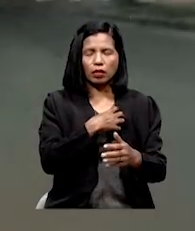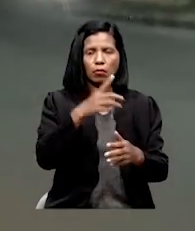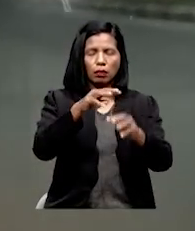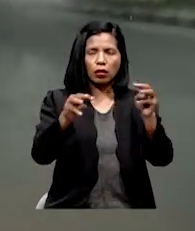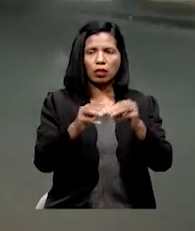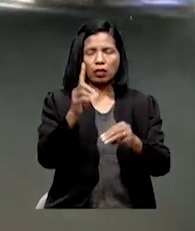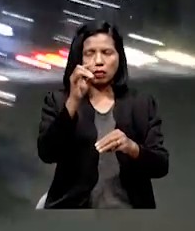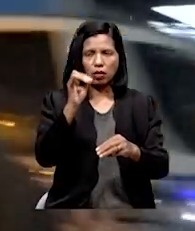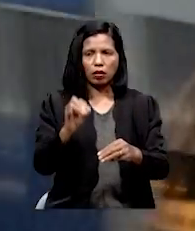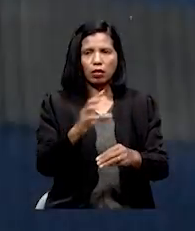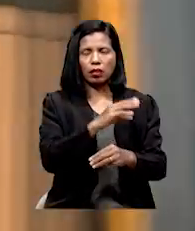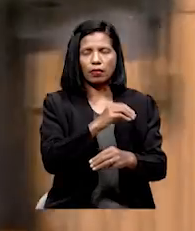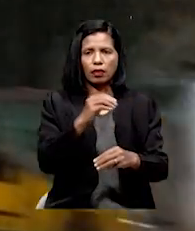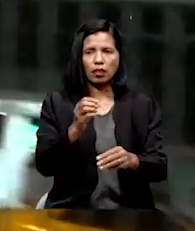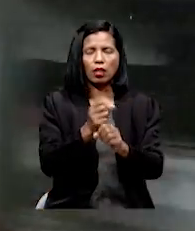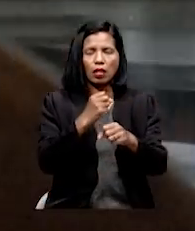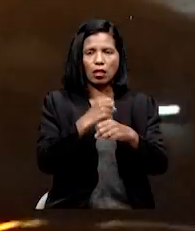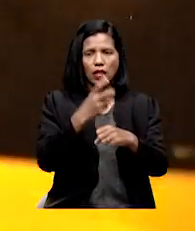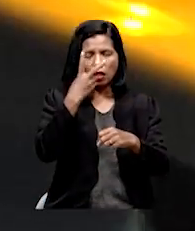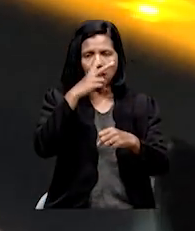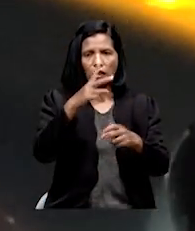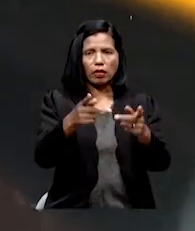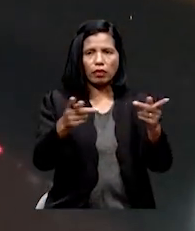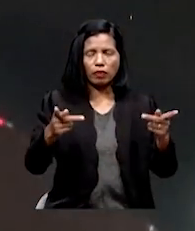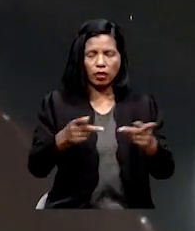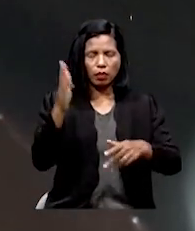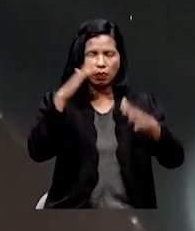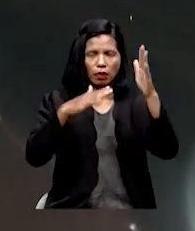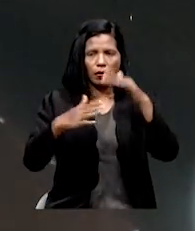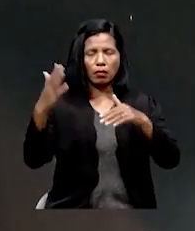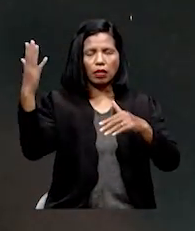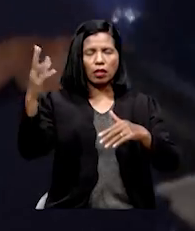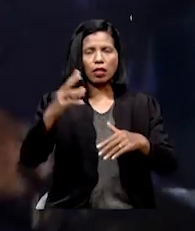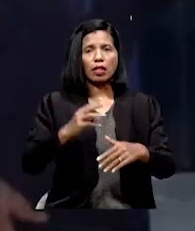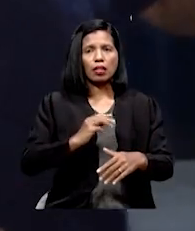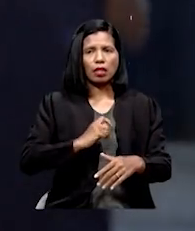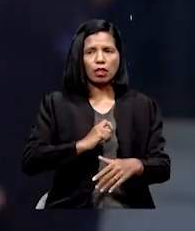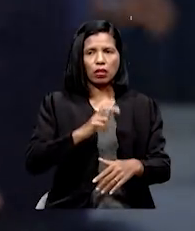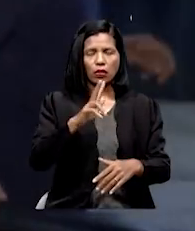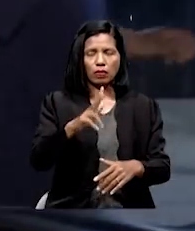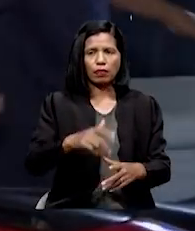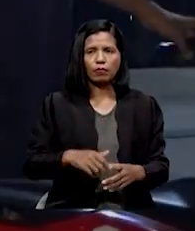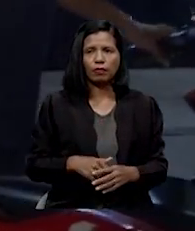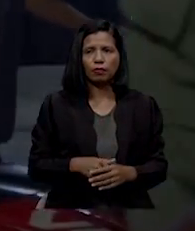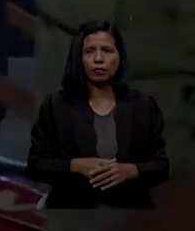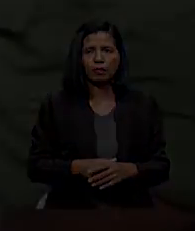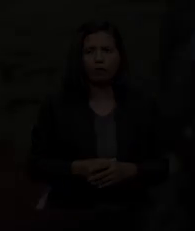usi esquadra dong Alesu Mos, hala operação bafatin acontecimento mas lidun tas tolo. Napoleão Xavier, Justiniano Nano, GMN.